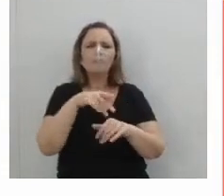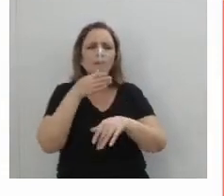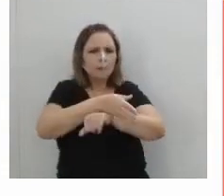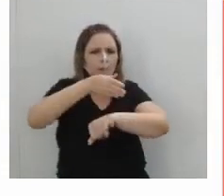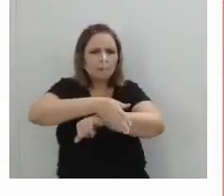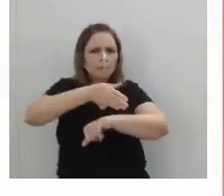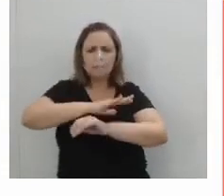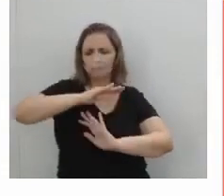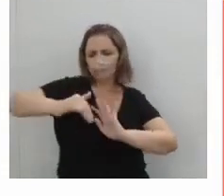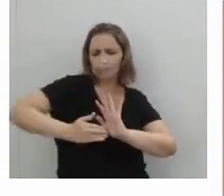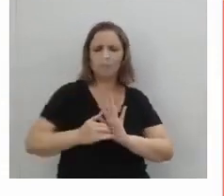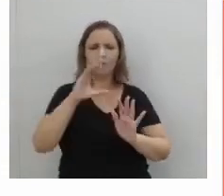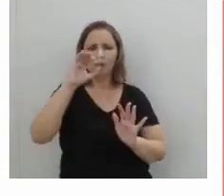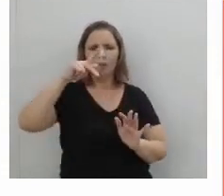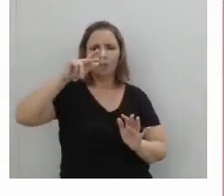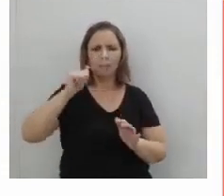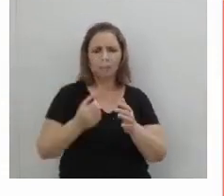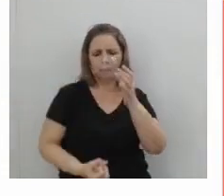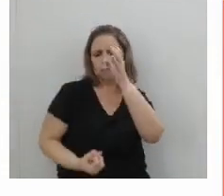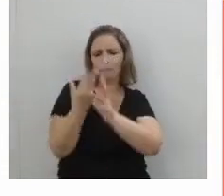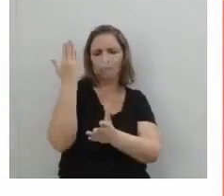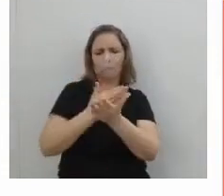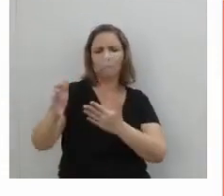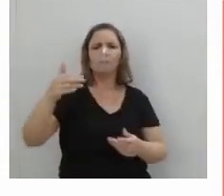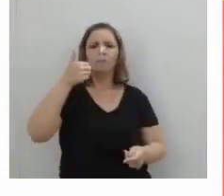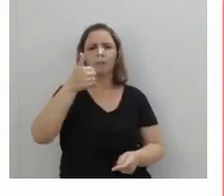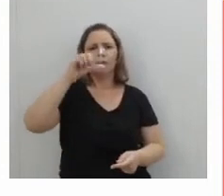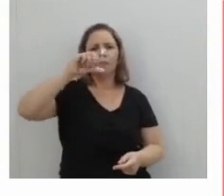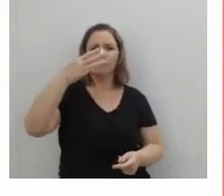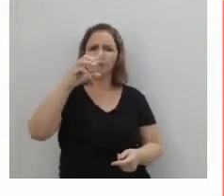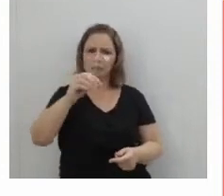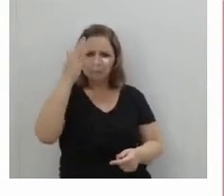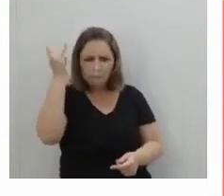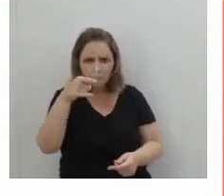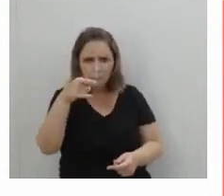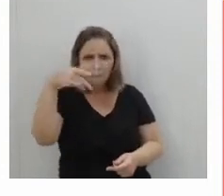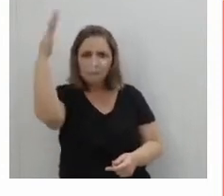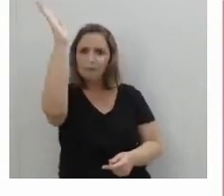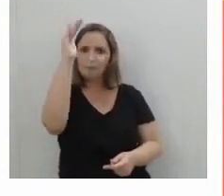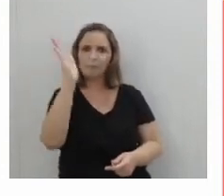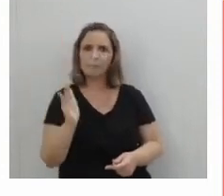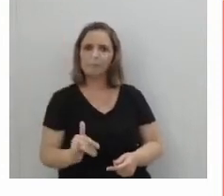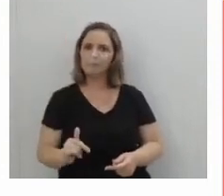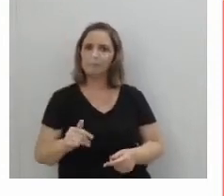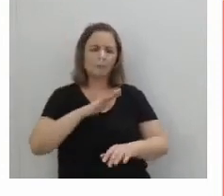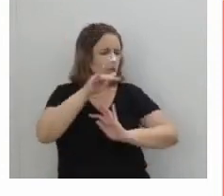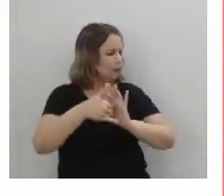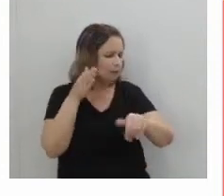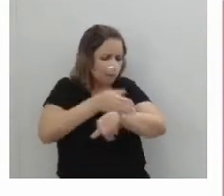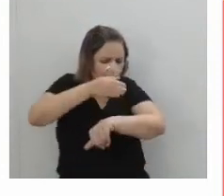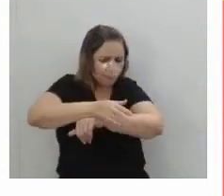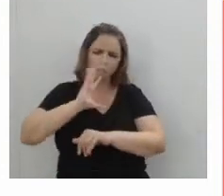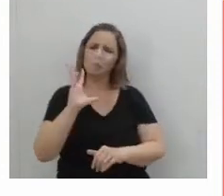participar de todas as Copas do Mundo desde sua criação no ano de 1930? Tá aí a bandeira linda do nosso país. Foi